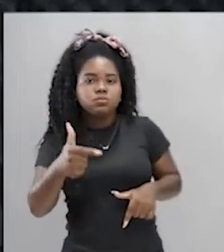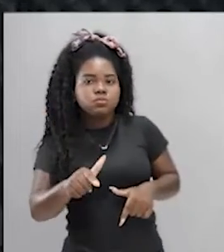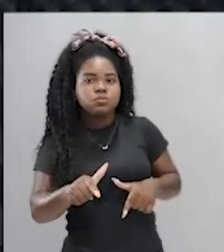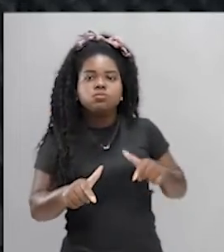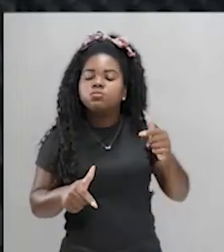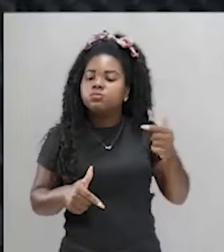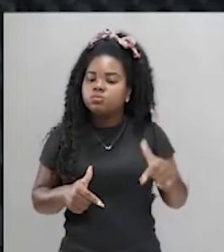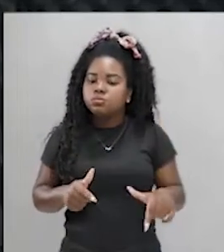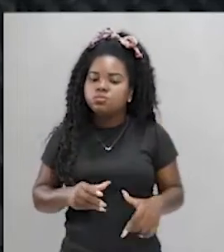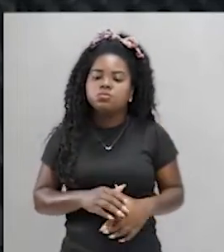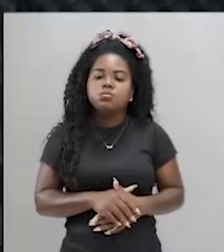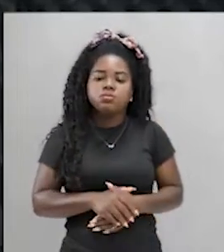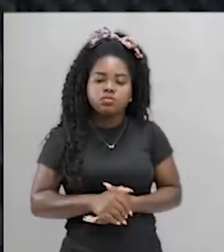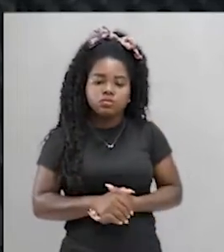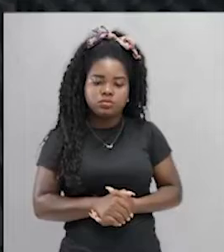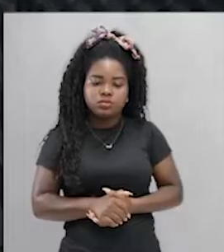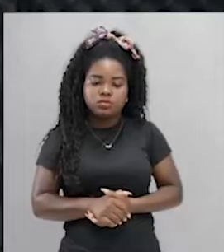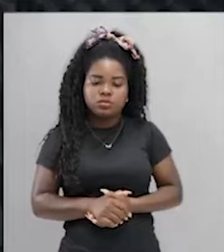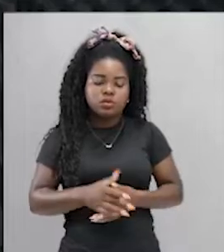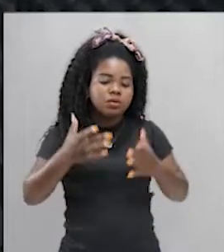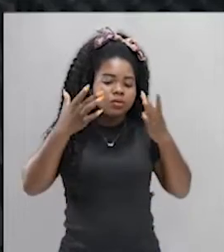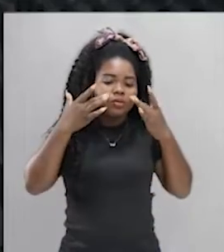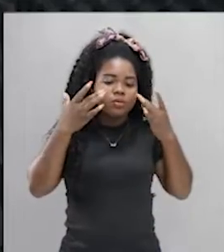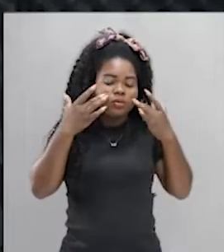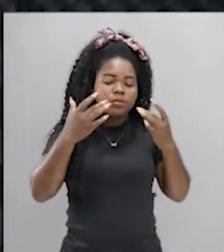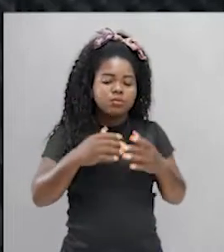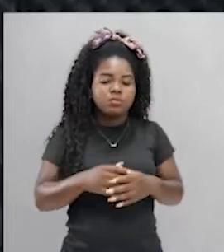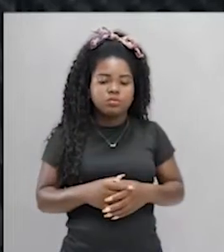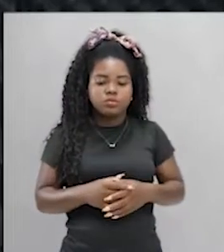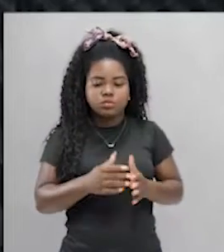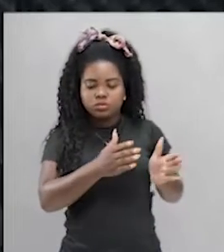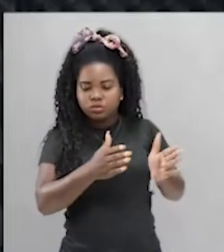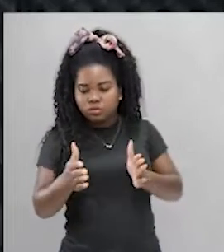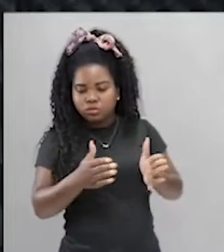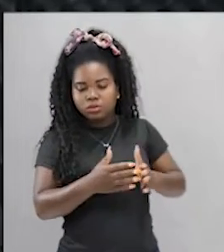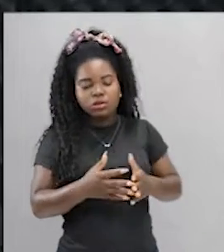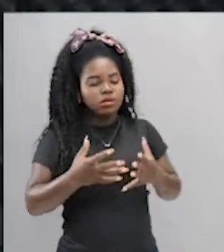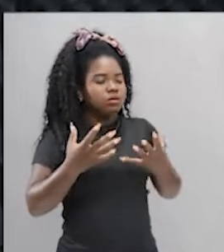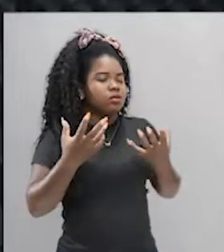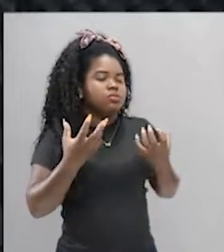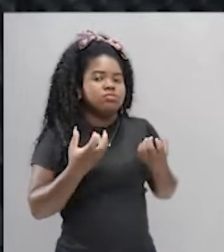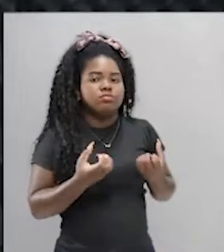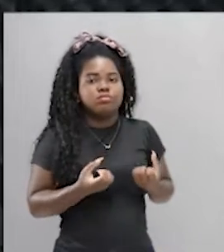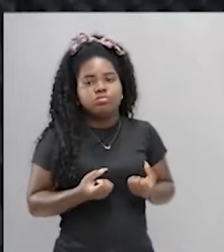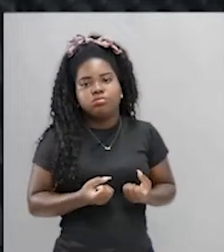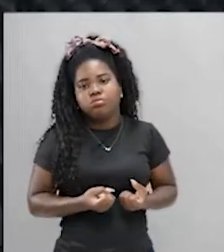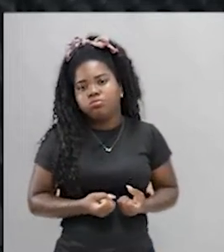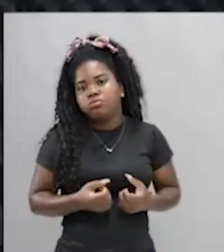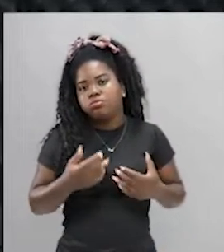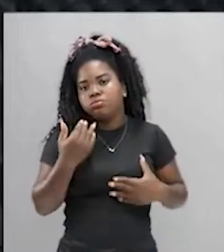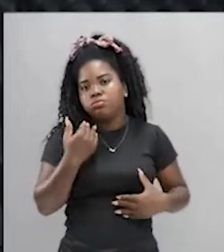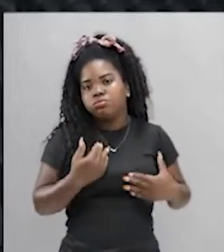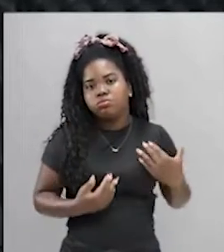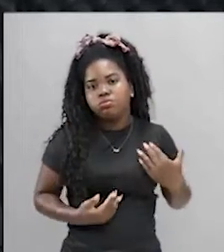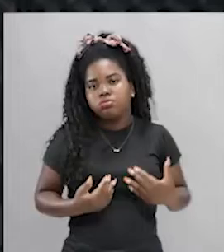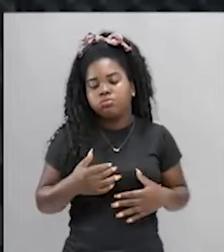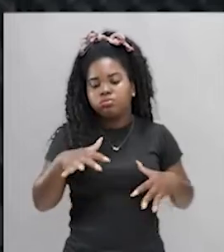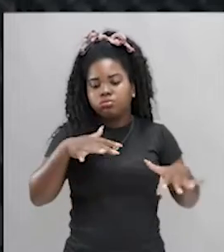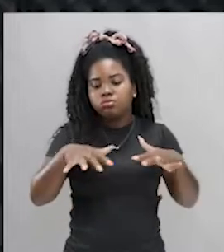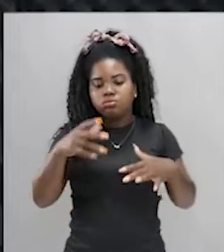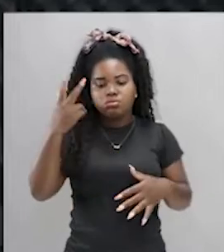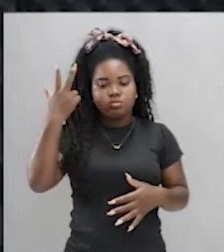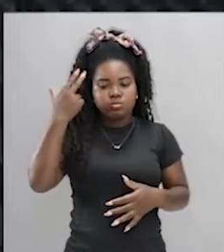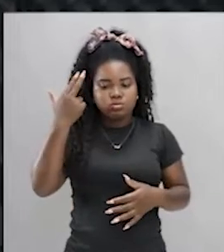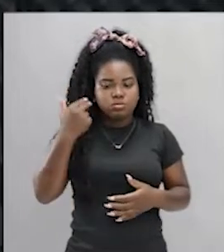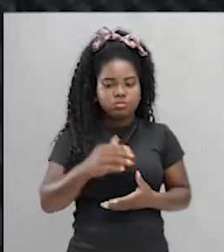e repete, e repete. O ator entra num processo de exaustão física. O movimento sai tão normal